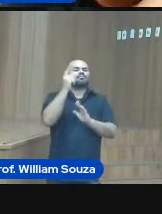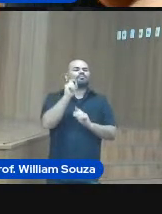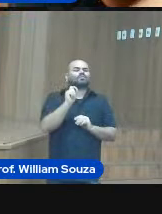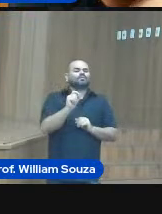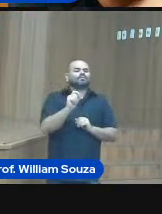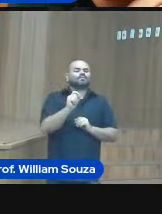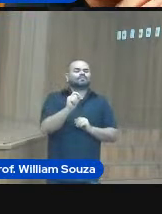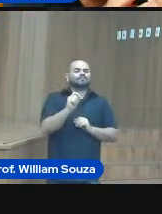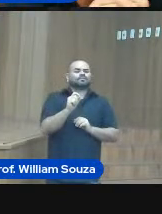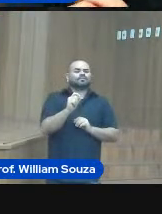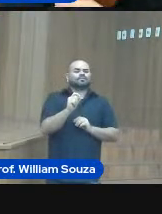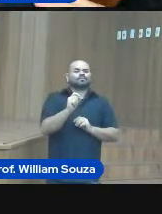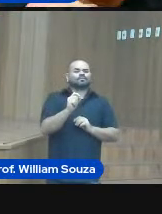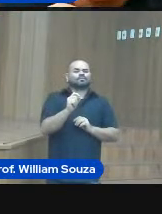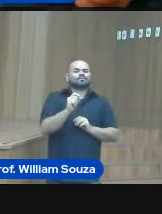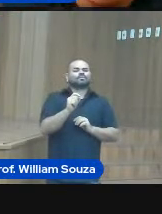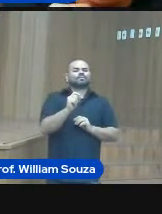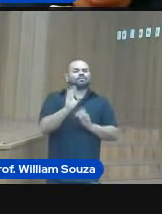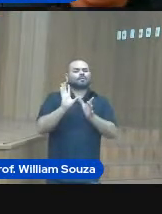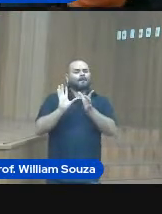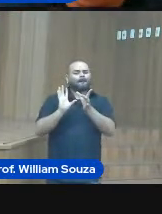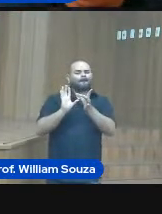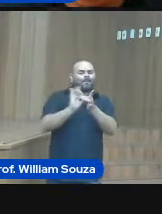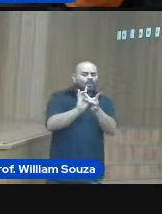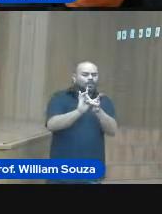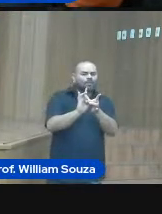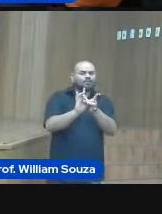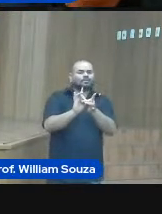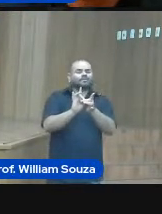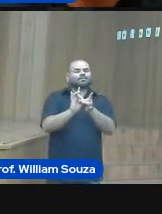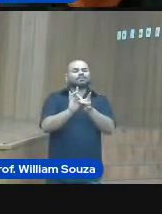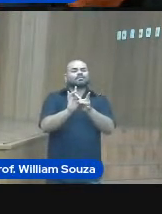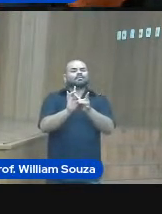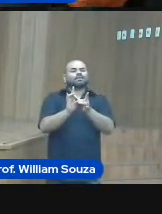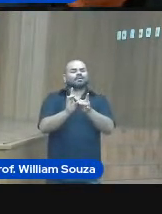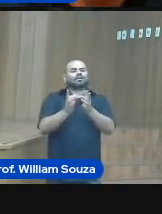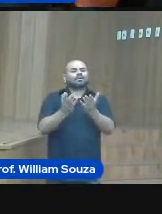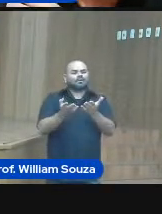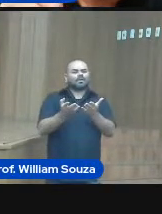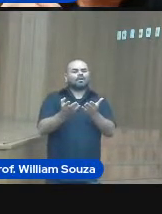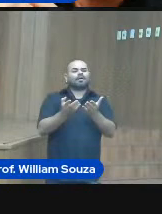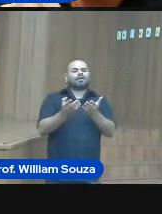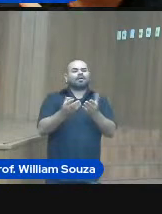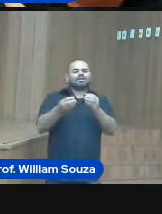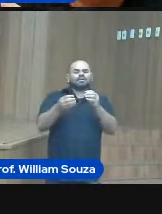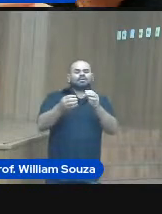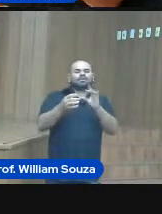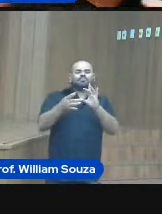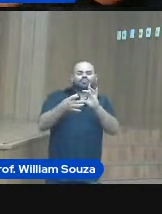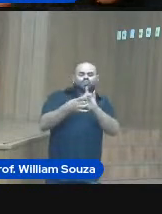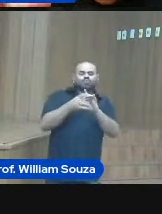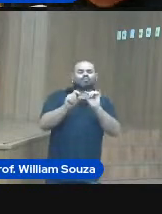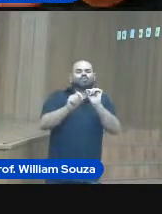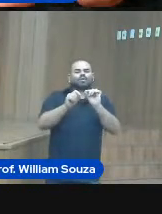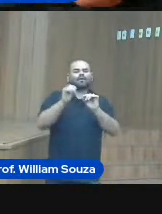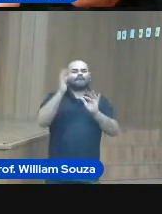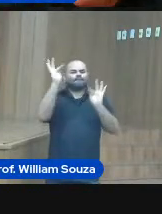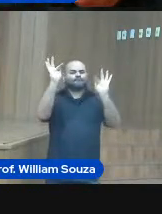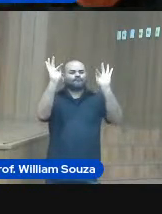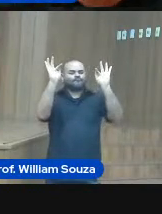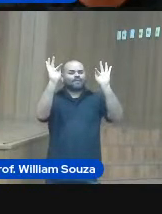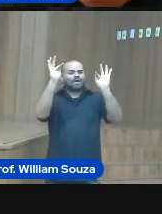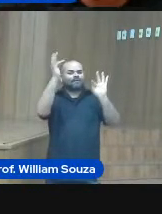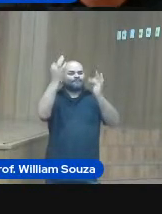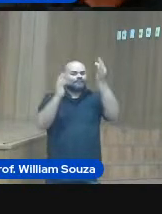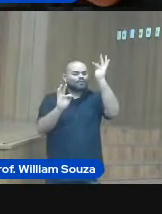uma contribuição muito relevante, muito importante, na verdade, na filosofia da ciência. A gente passou pelos séculos XVI